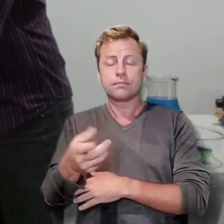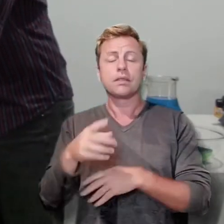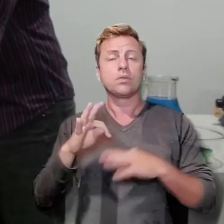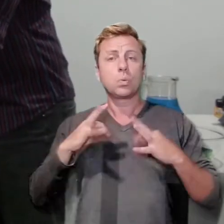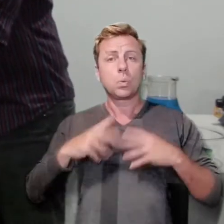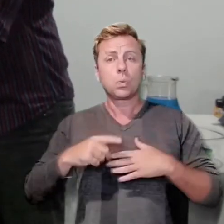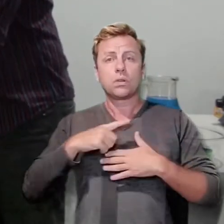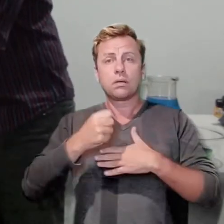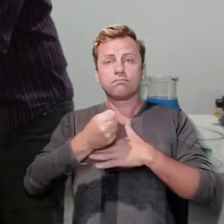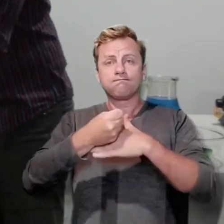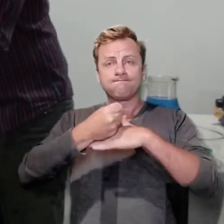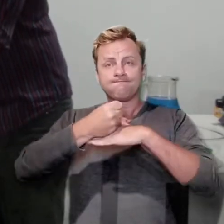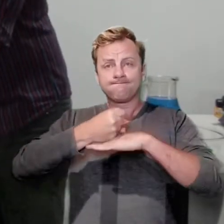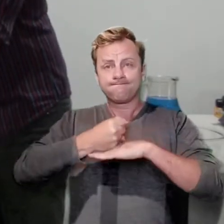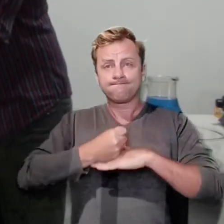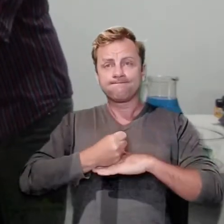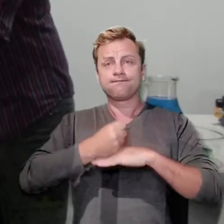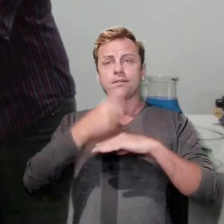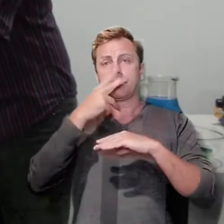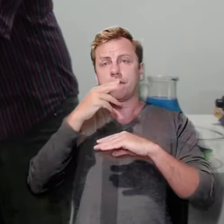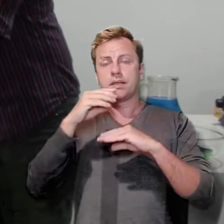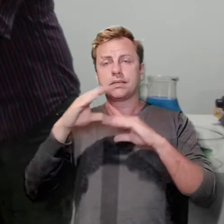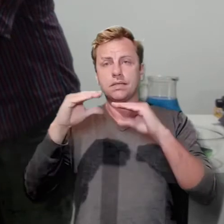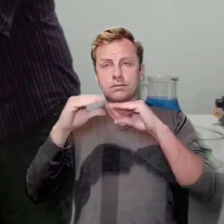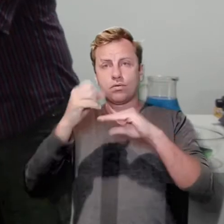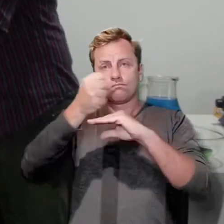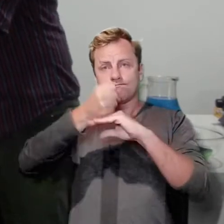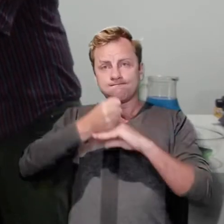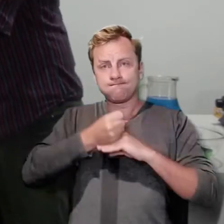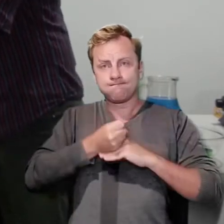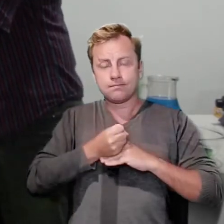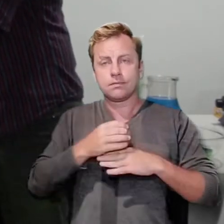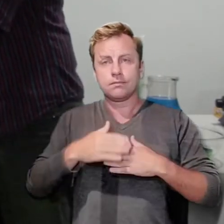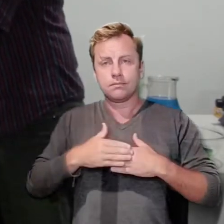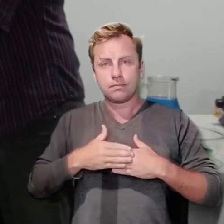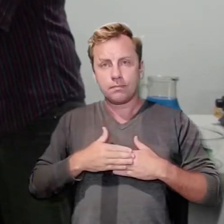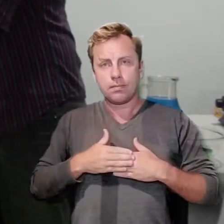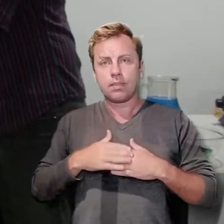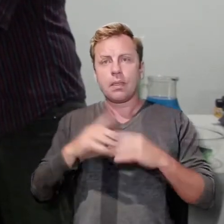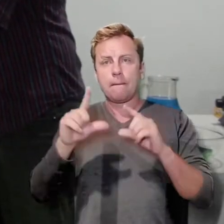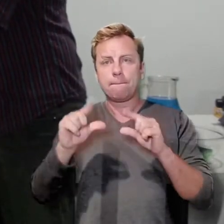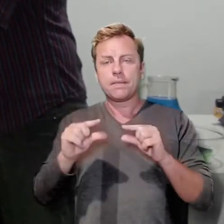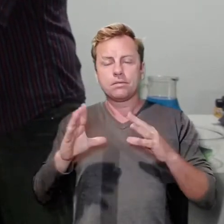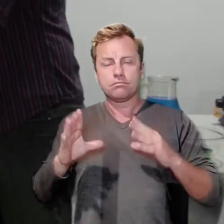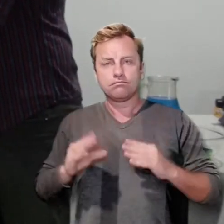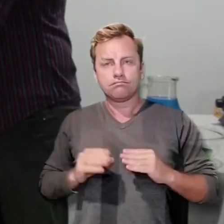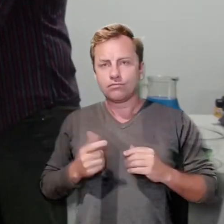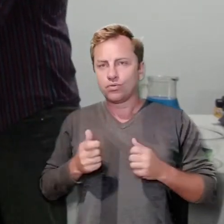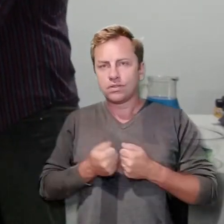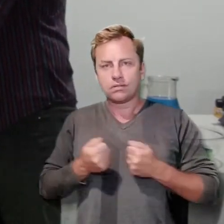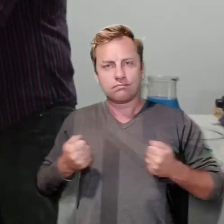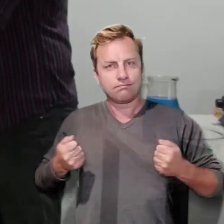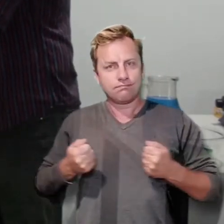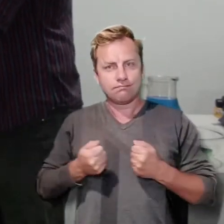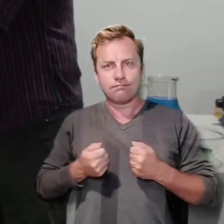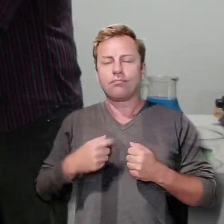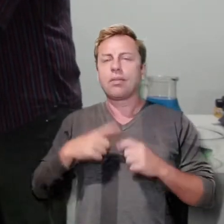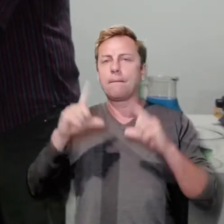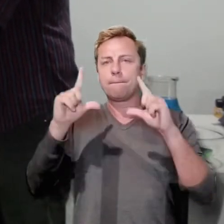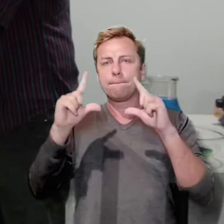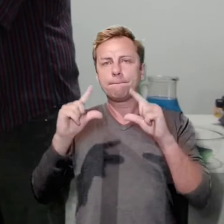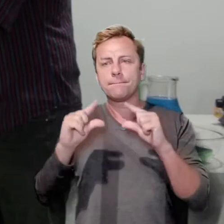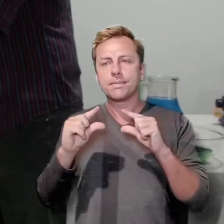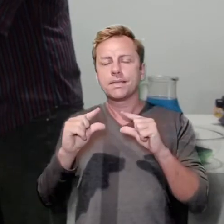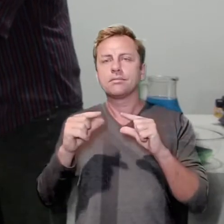quê? Pressionando essa esponja, deixando ela menos complacente, com